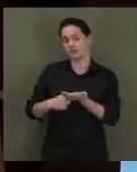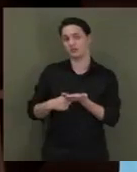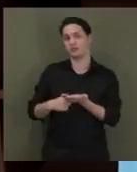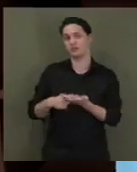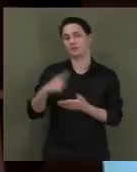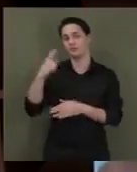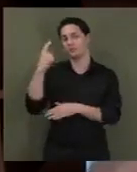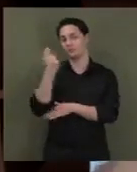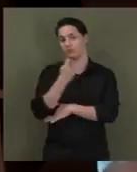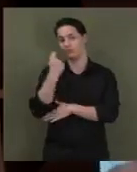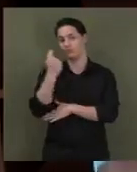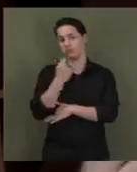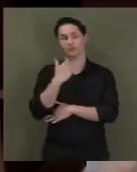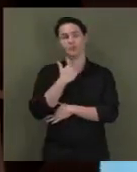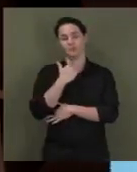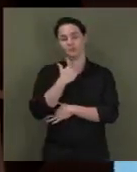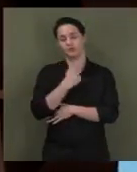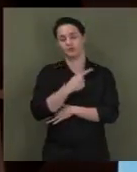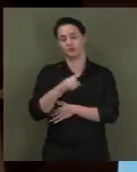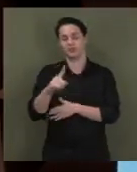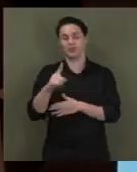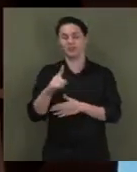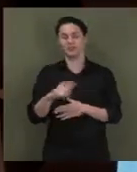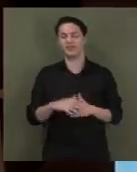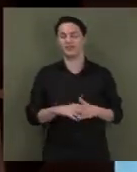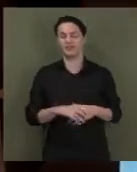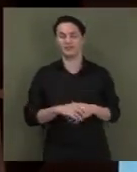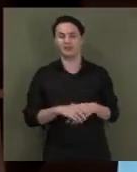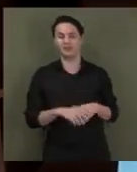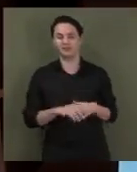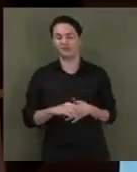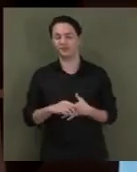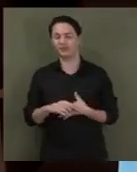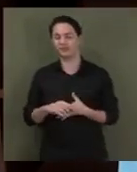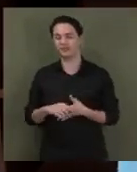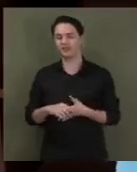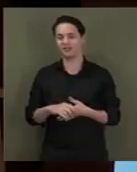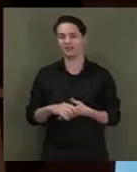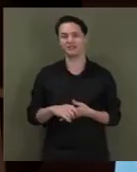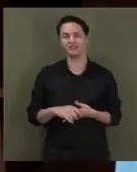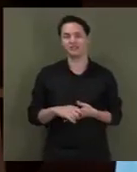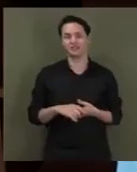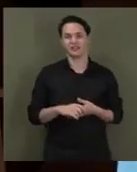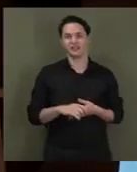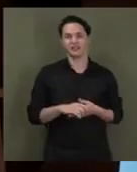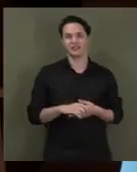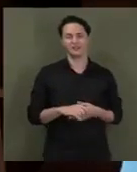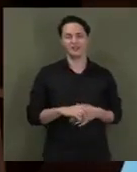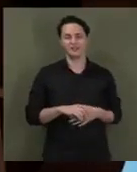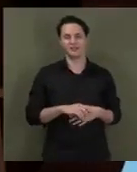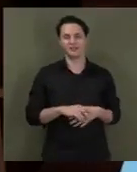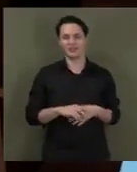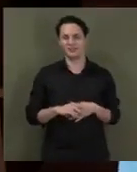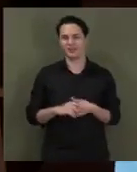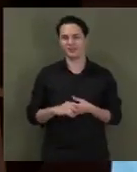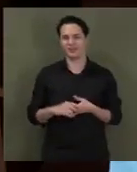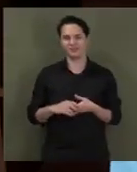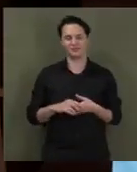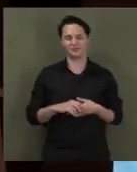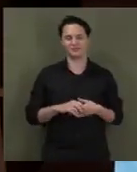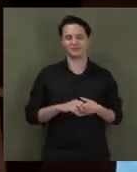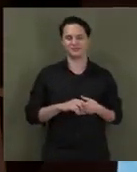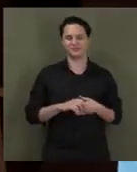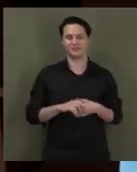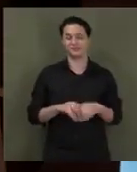Sul e não pude estar presente, embora tinha sido convidado. O requerimento para a sessão